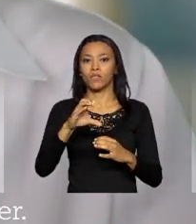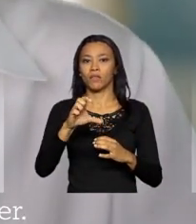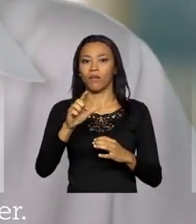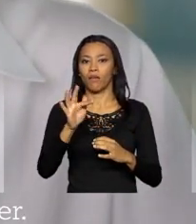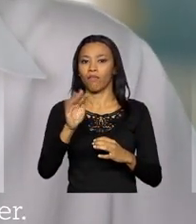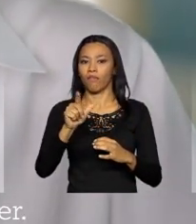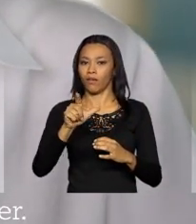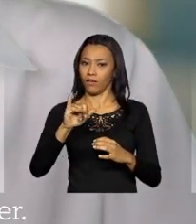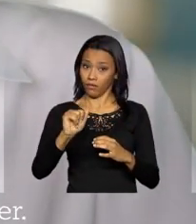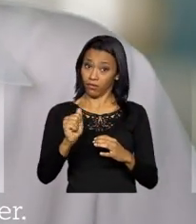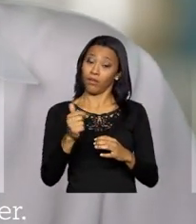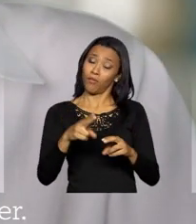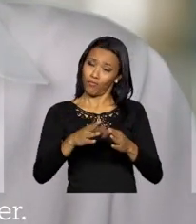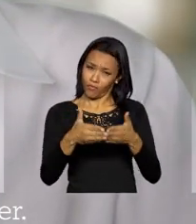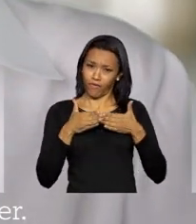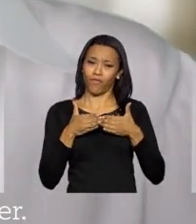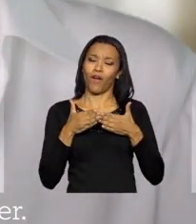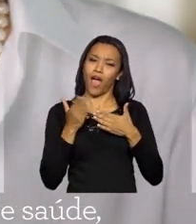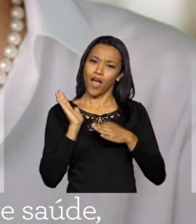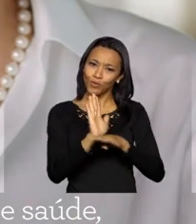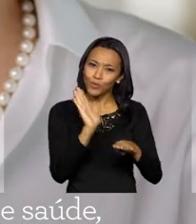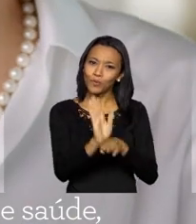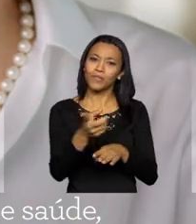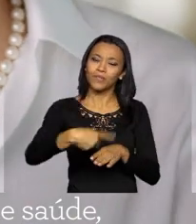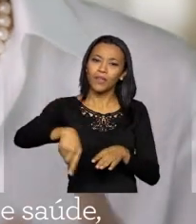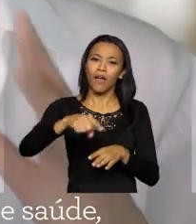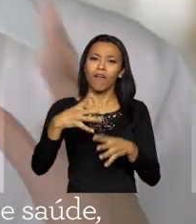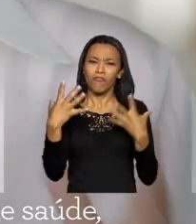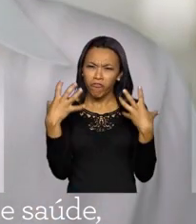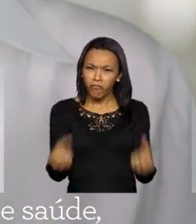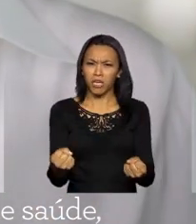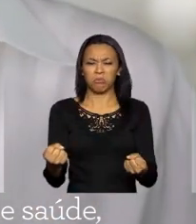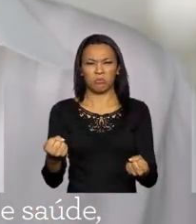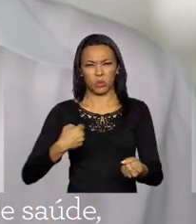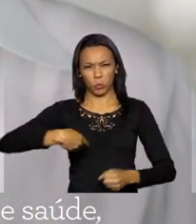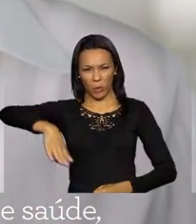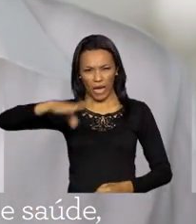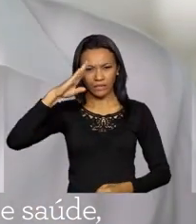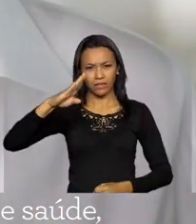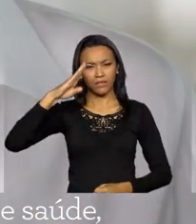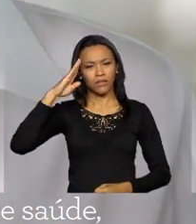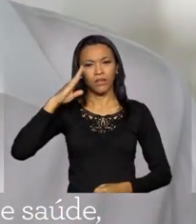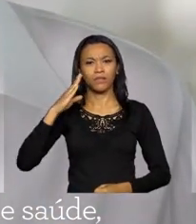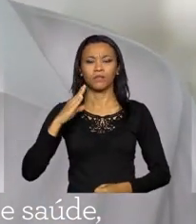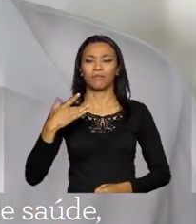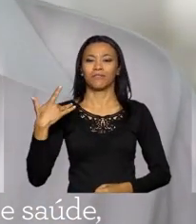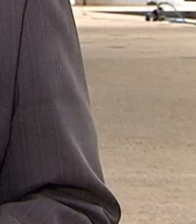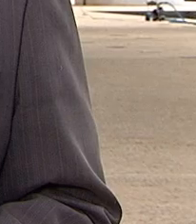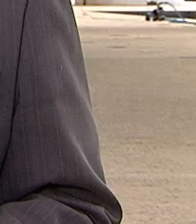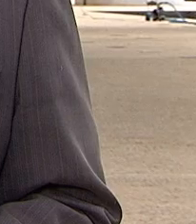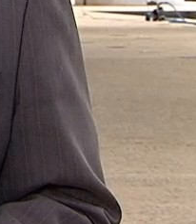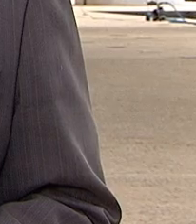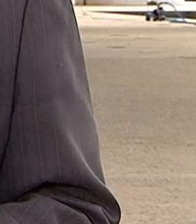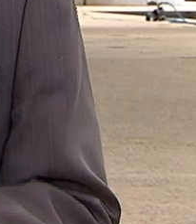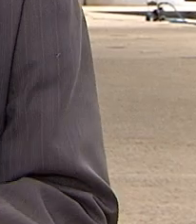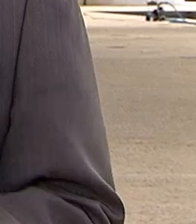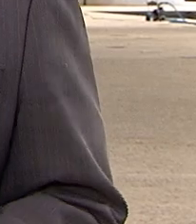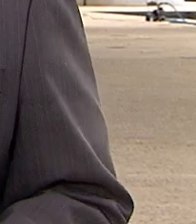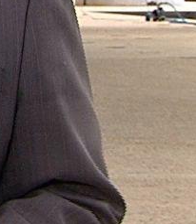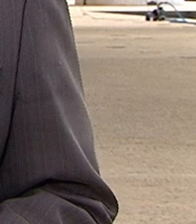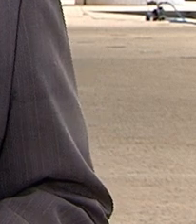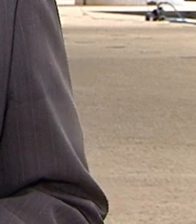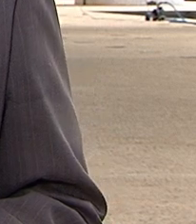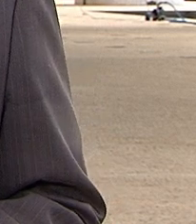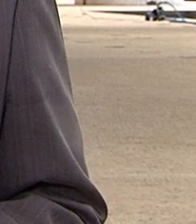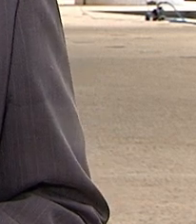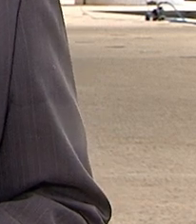ajudem-nos a lhes proteger formemos um grande exército de paz e de saúde a